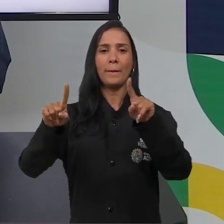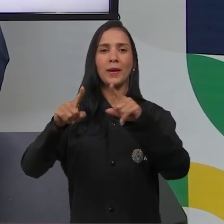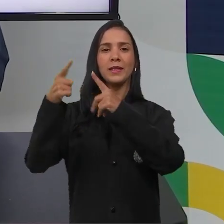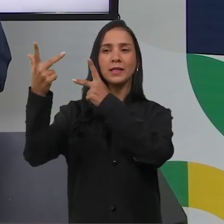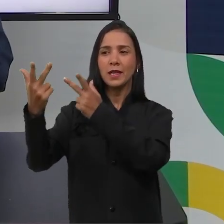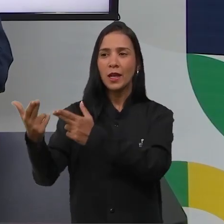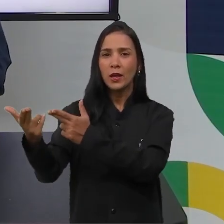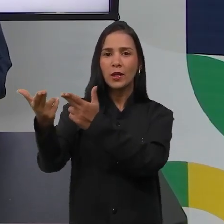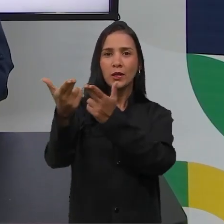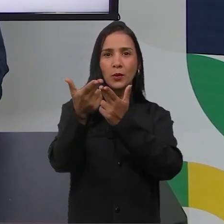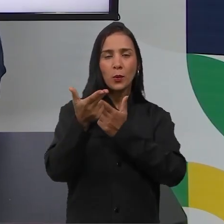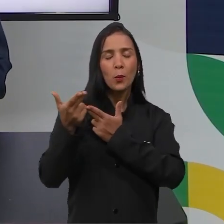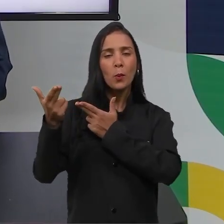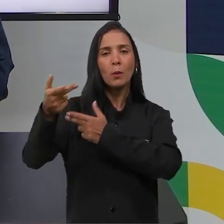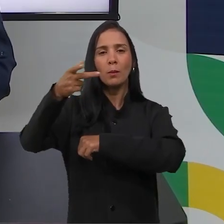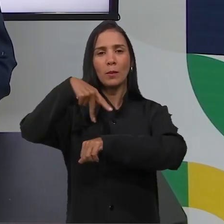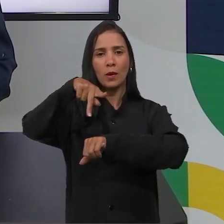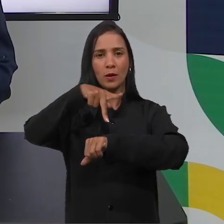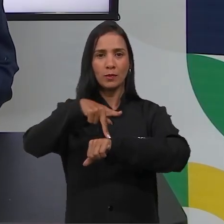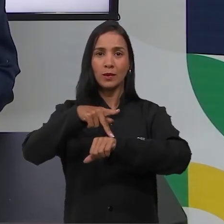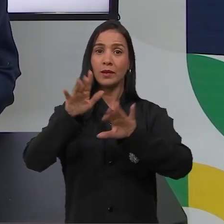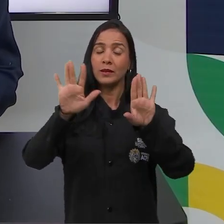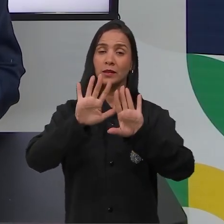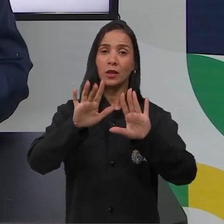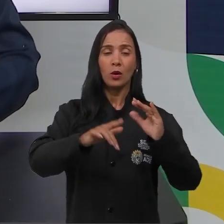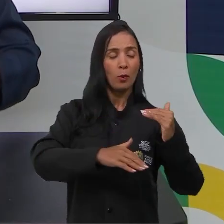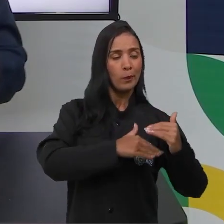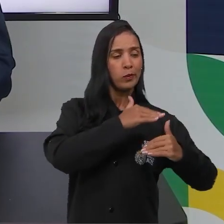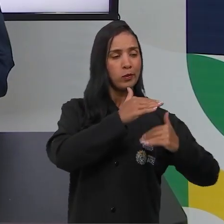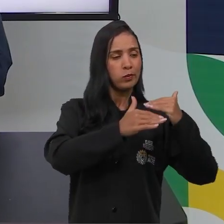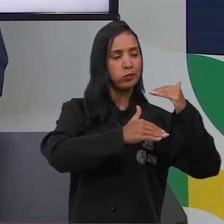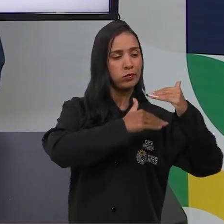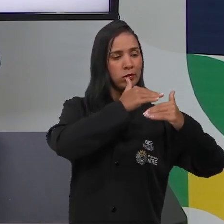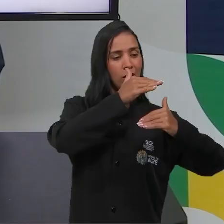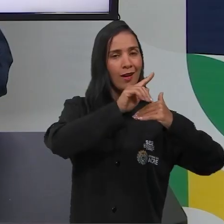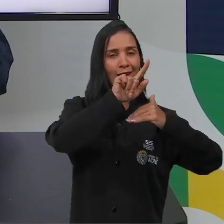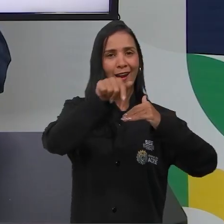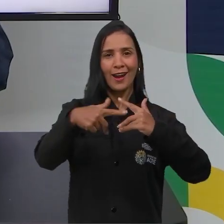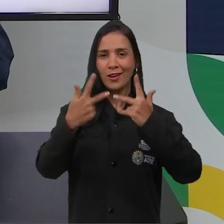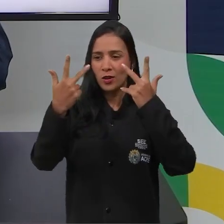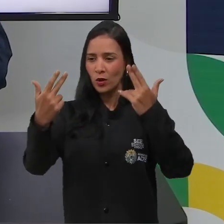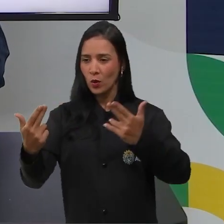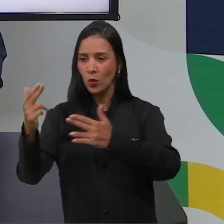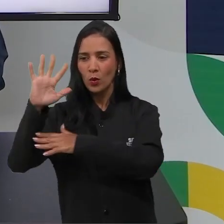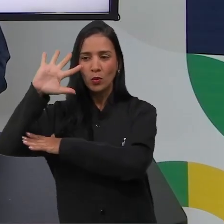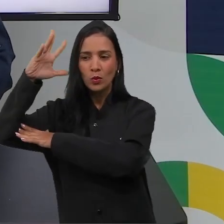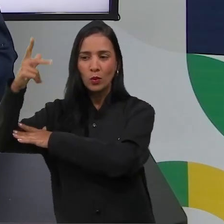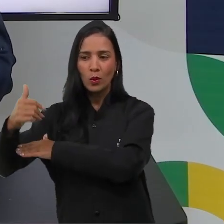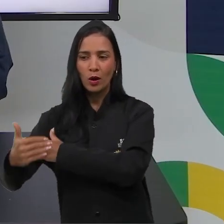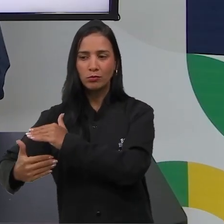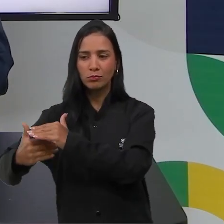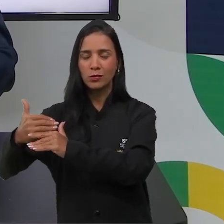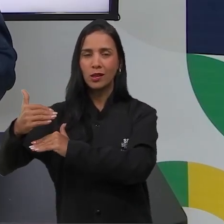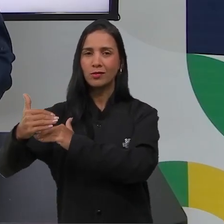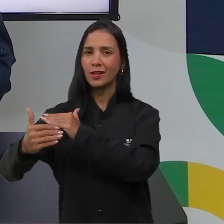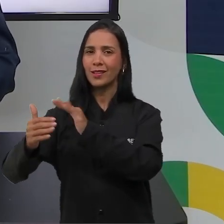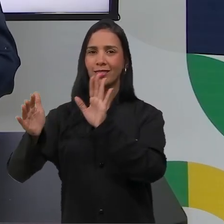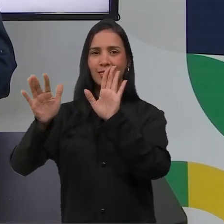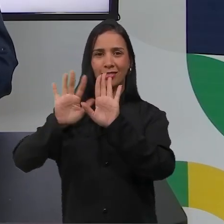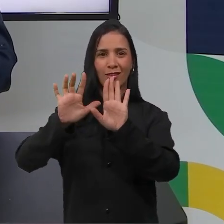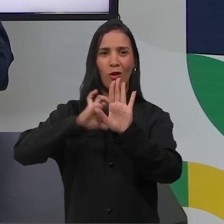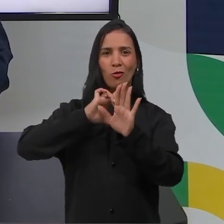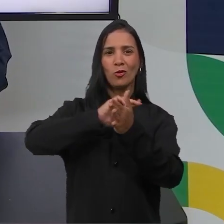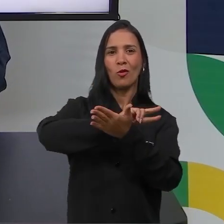ser em todos os países, ou seja, esse crescimento ele não vai ser de forma igualitária para todos os